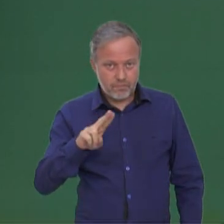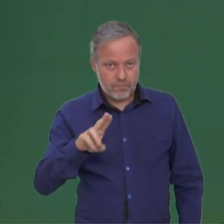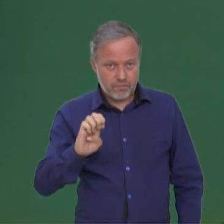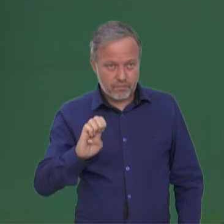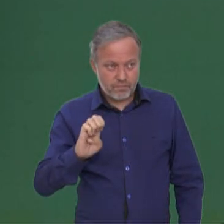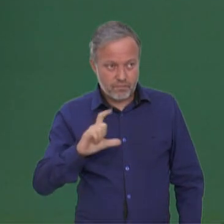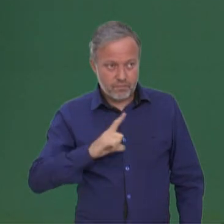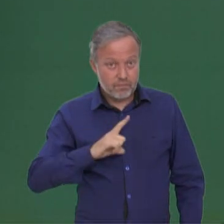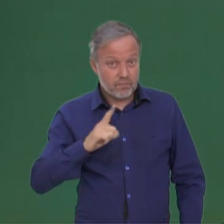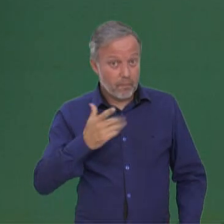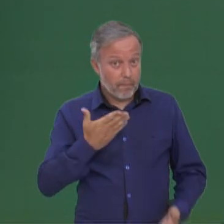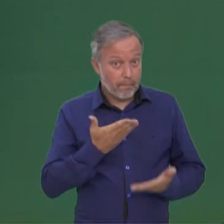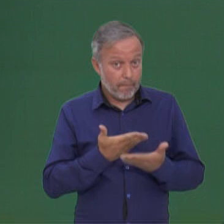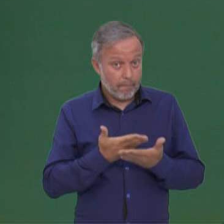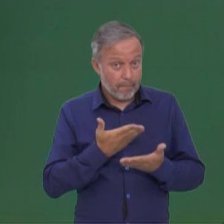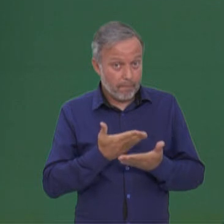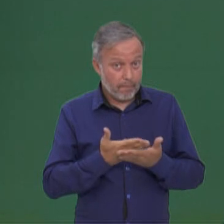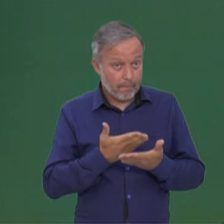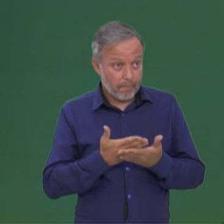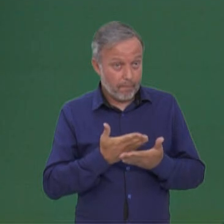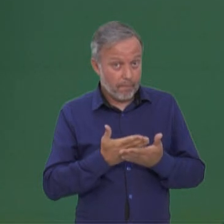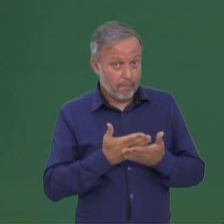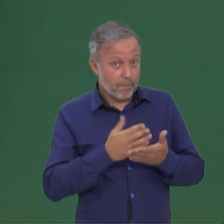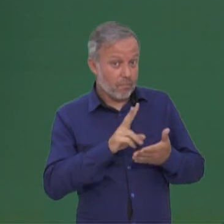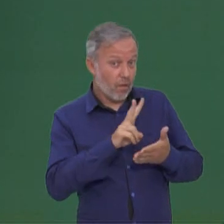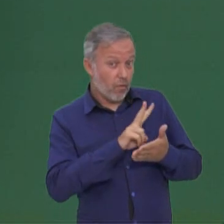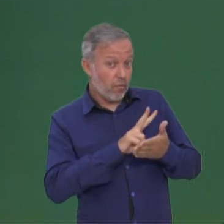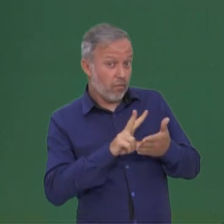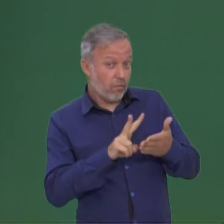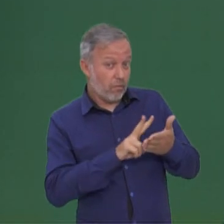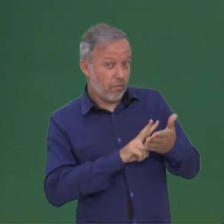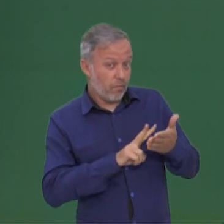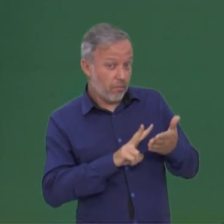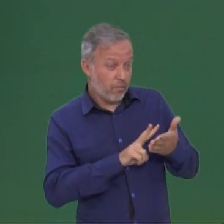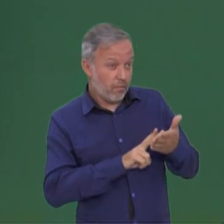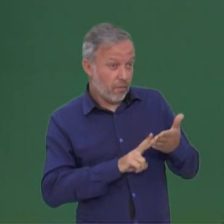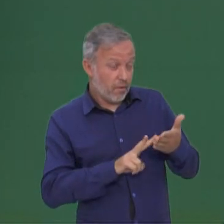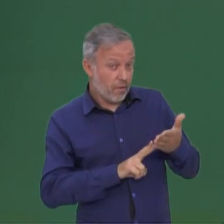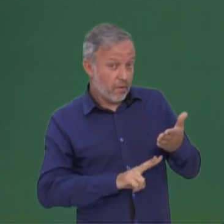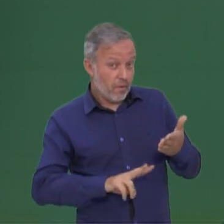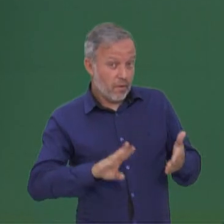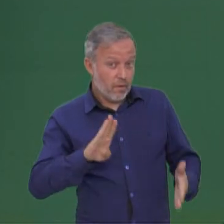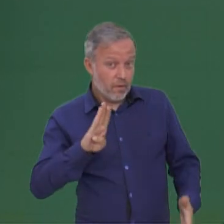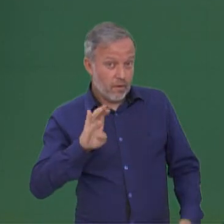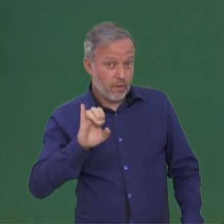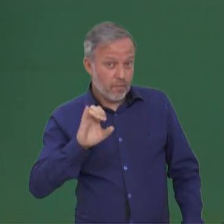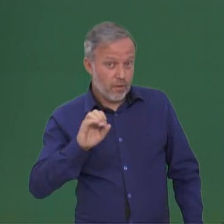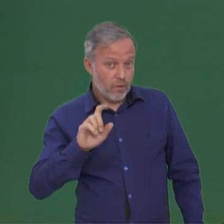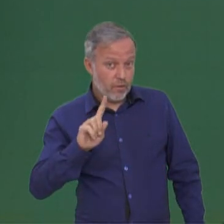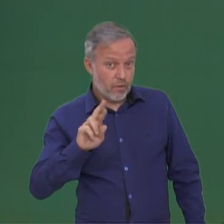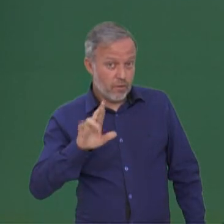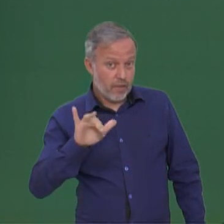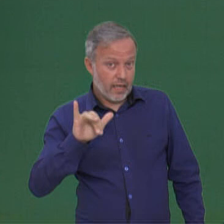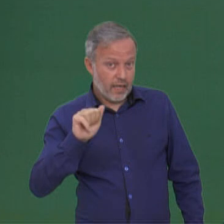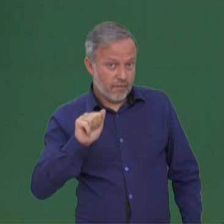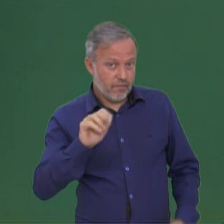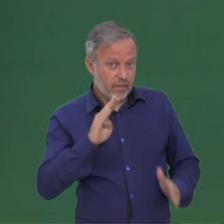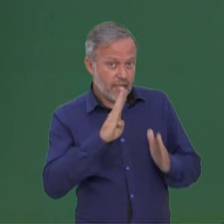para ter aula sobre biografia, autobiografia e mais uma daquelas